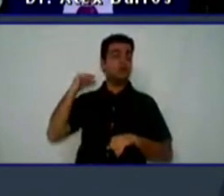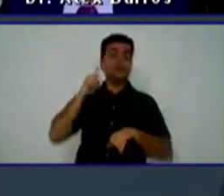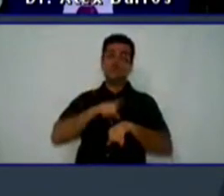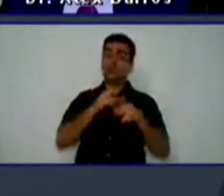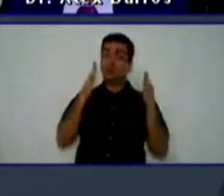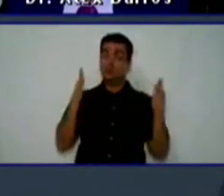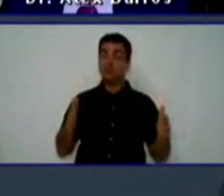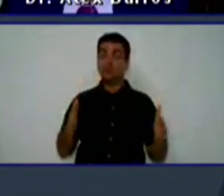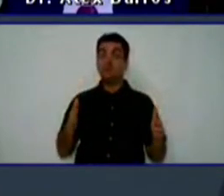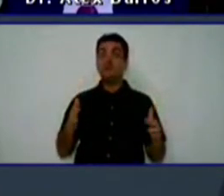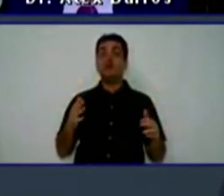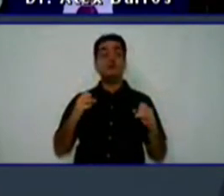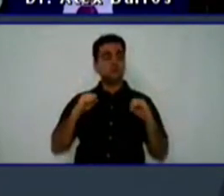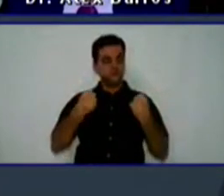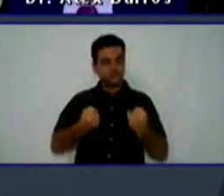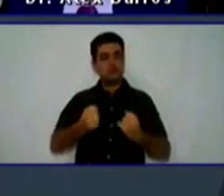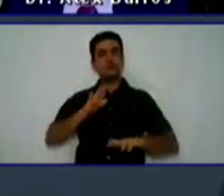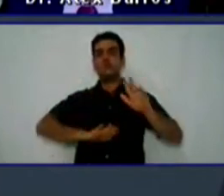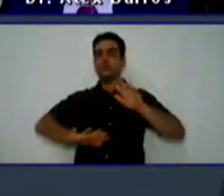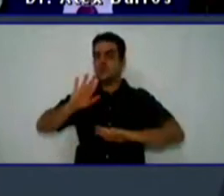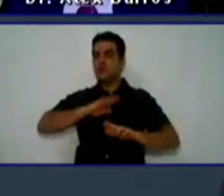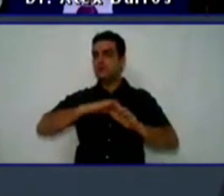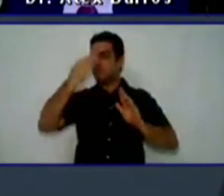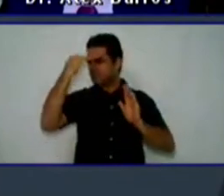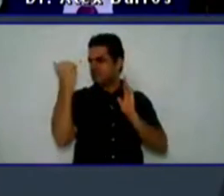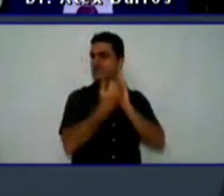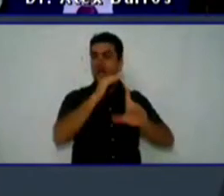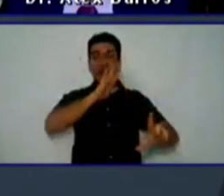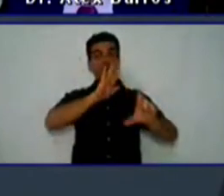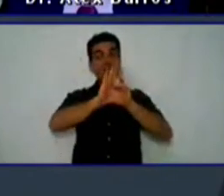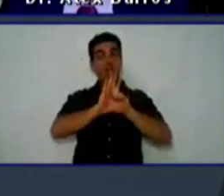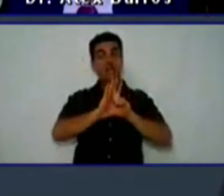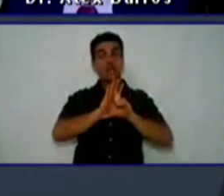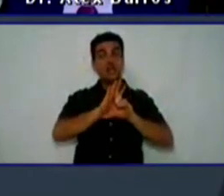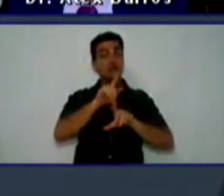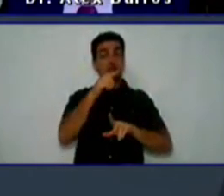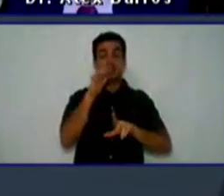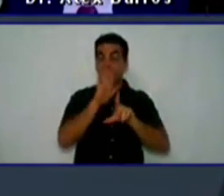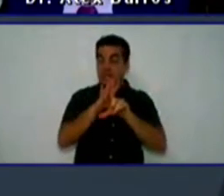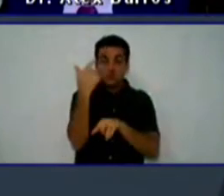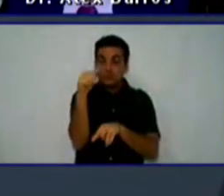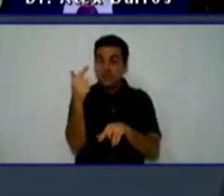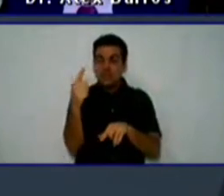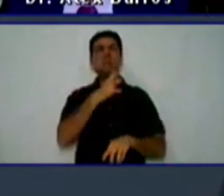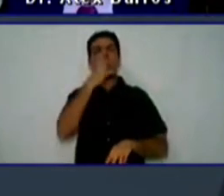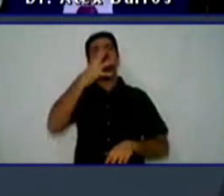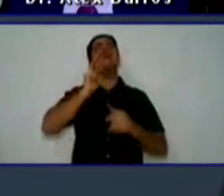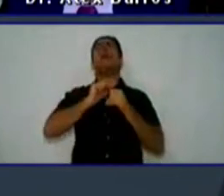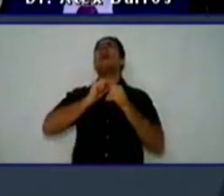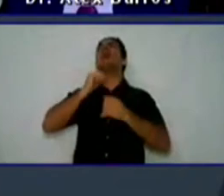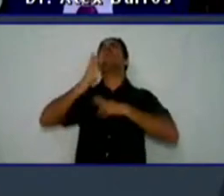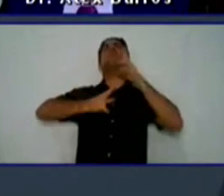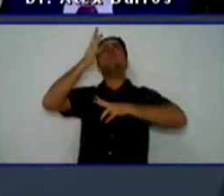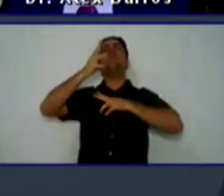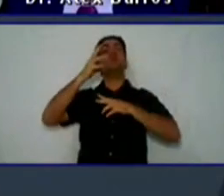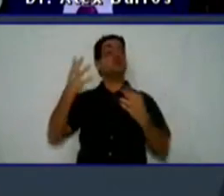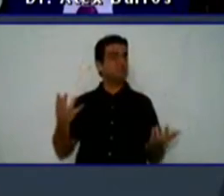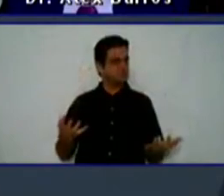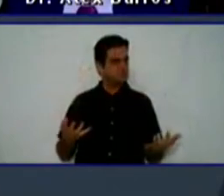com parcimônia, com cautela, e essa autorização legislativa para aquisição só foi dada